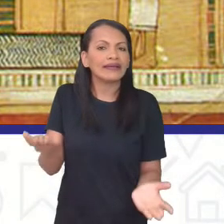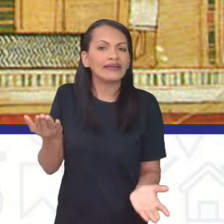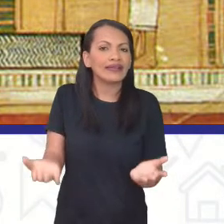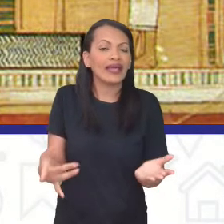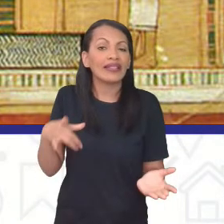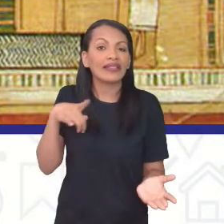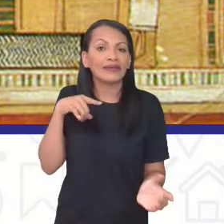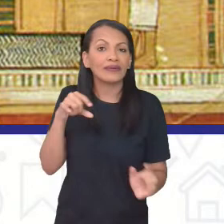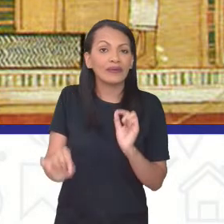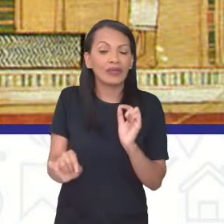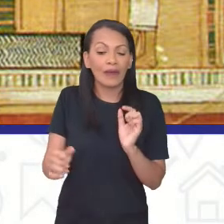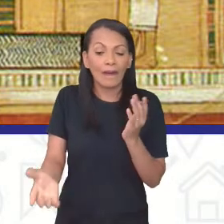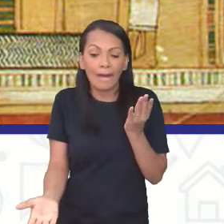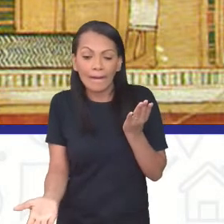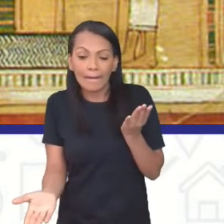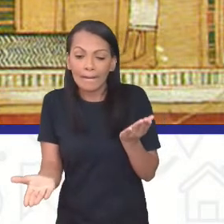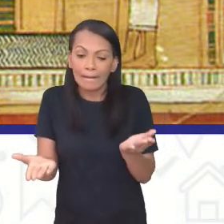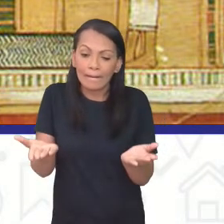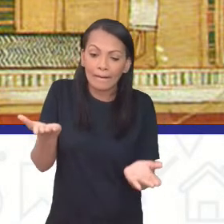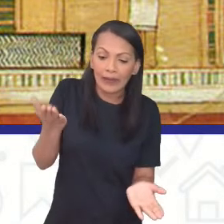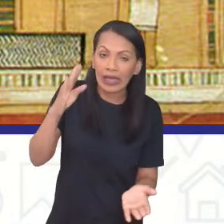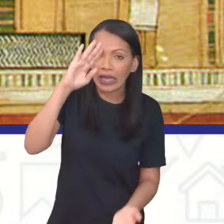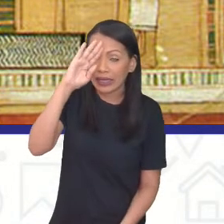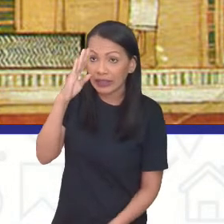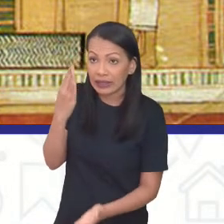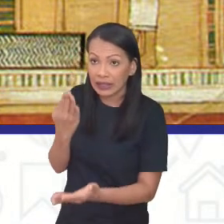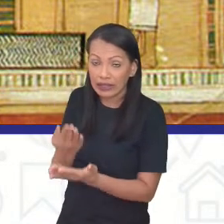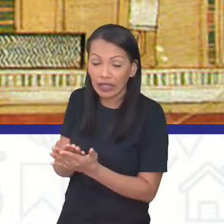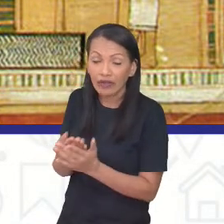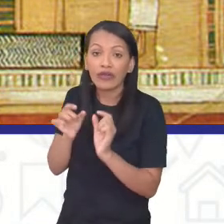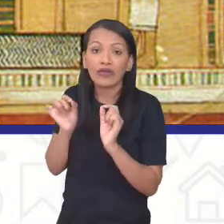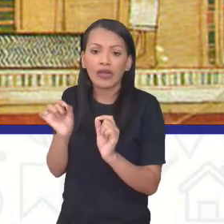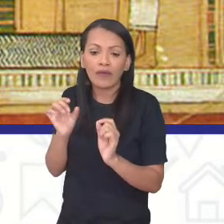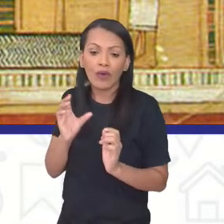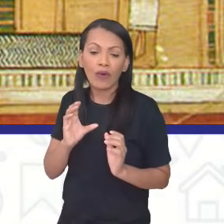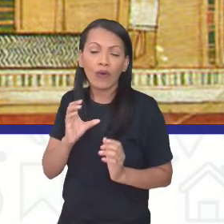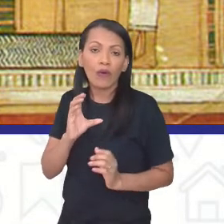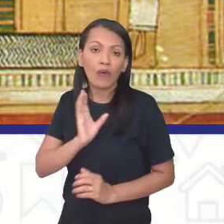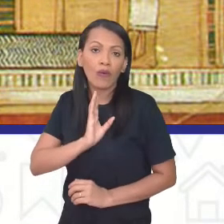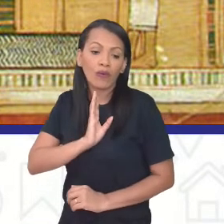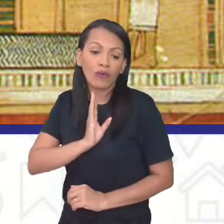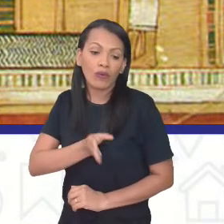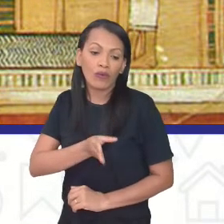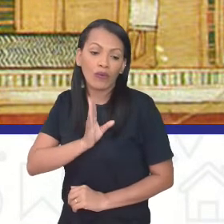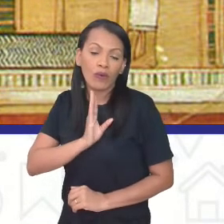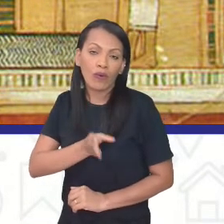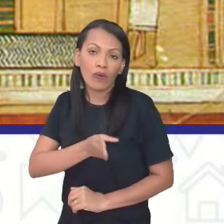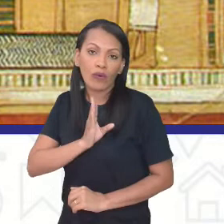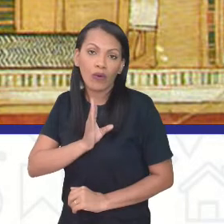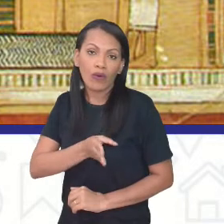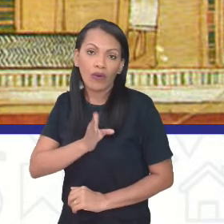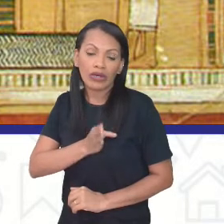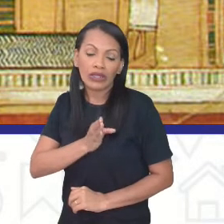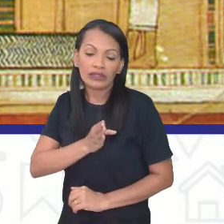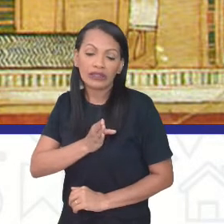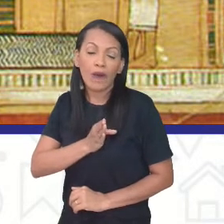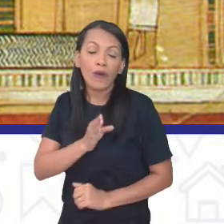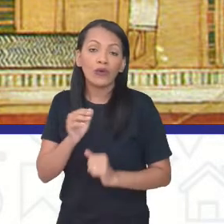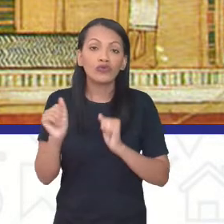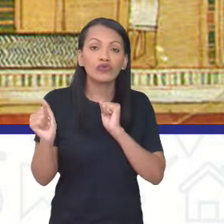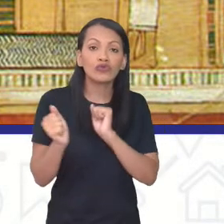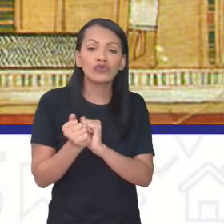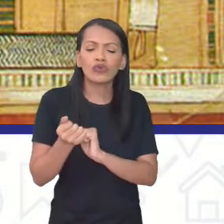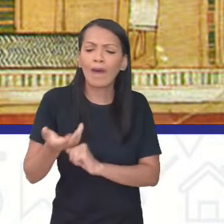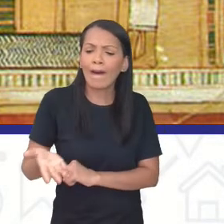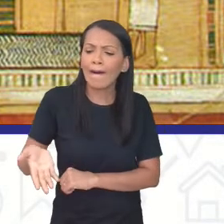ó, eles pesavam, né, acreditavam que se pesava o coração do indivíduo com uma pena. Se ele fosse,